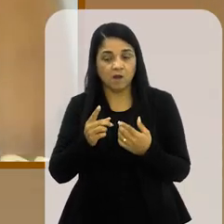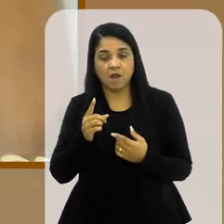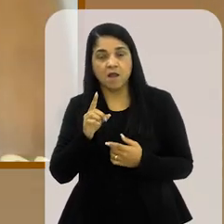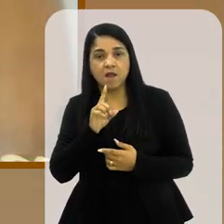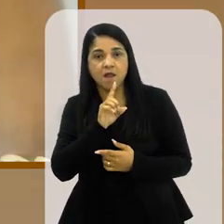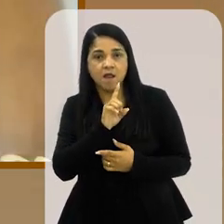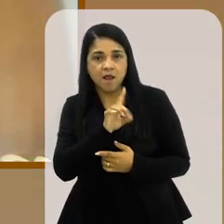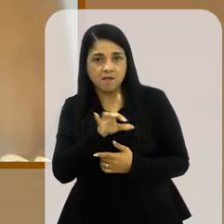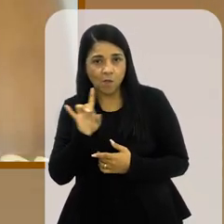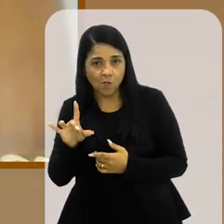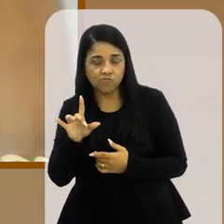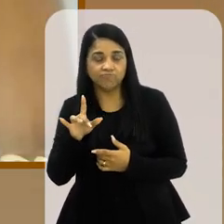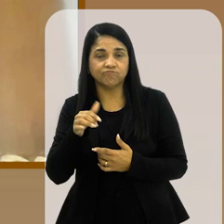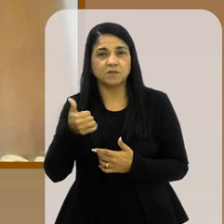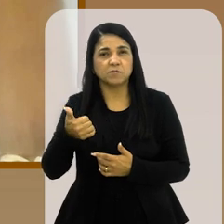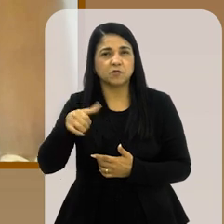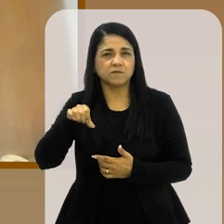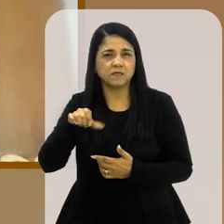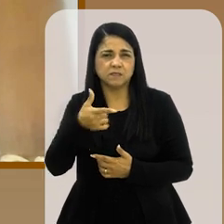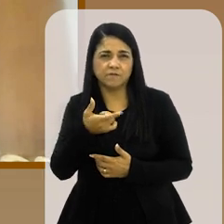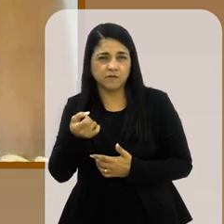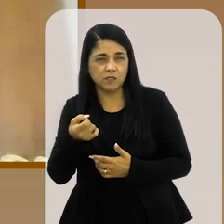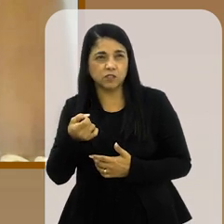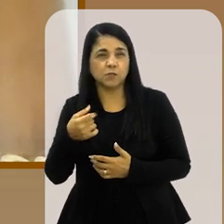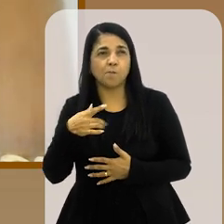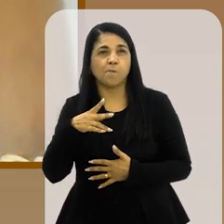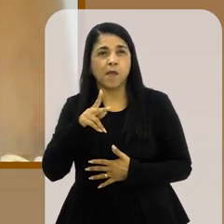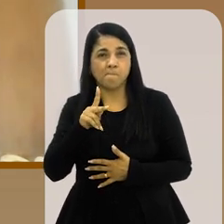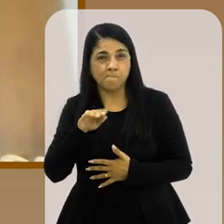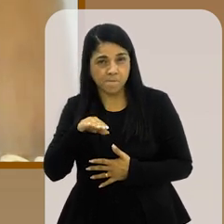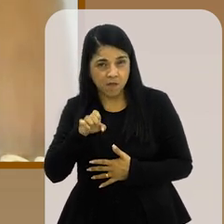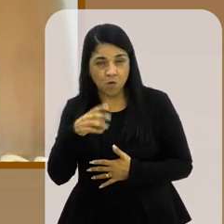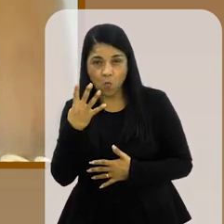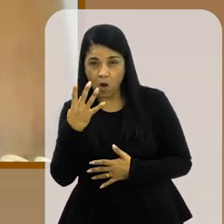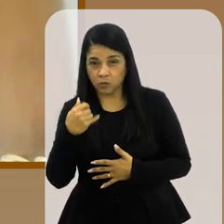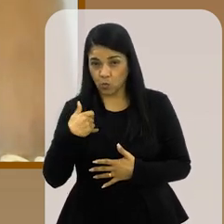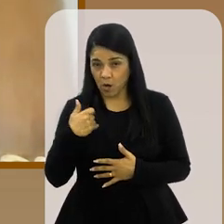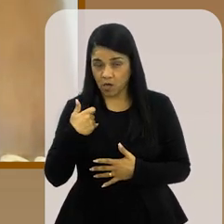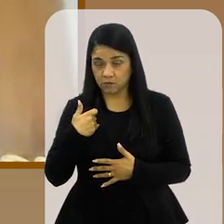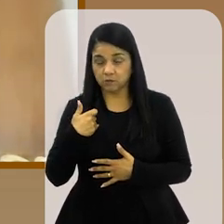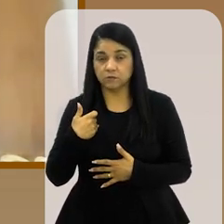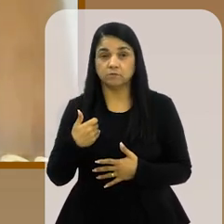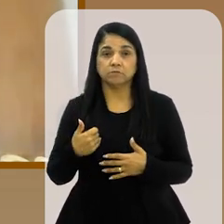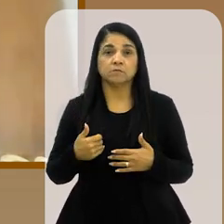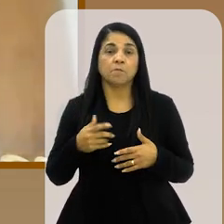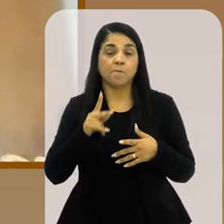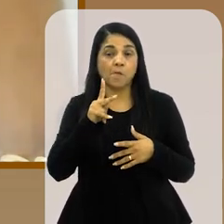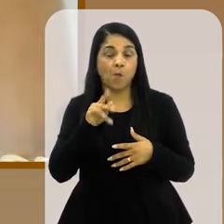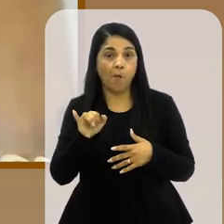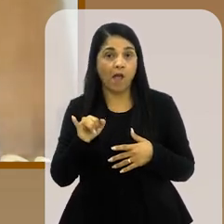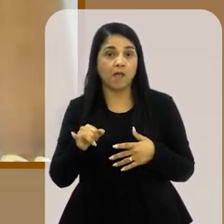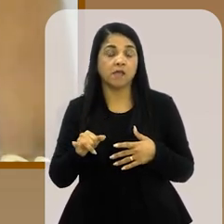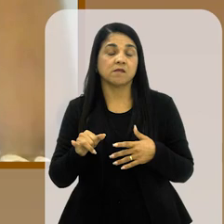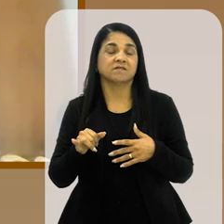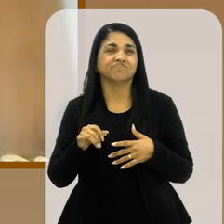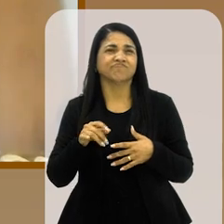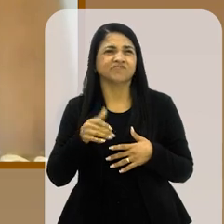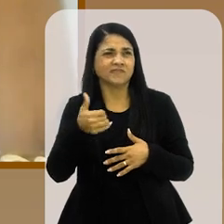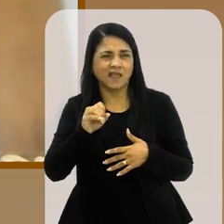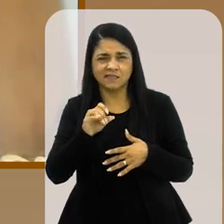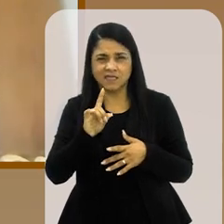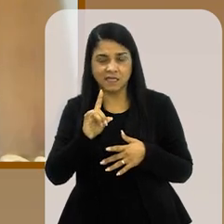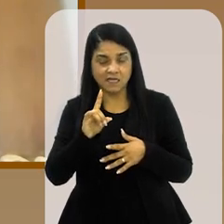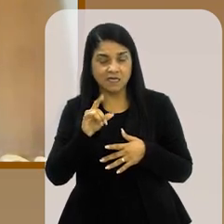de 20. Minha mãe tinha 4 anos, meu pai era 10 anos mais velho, então. Não, ele saiu 10 anos,